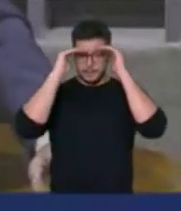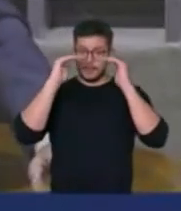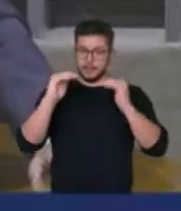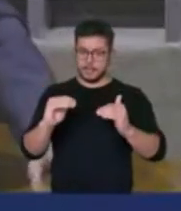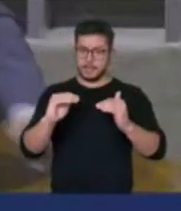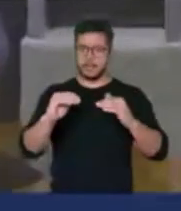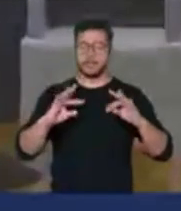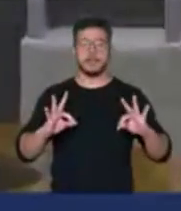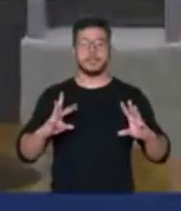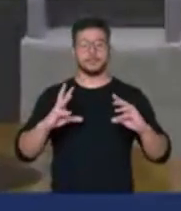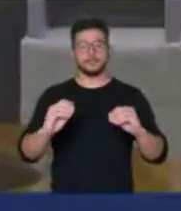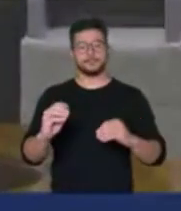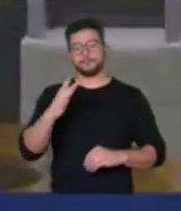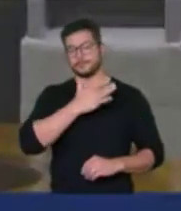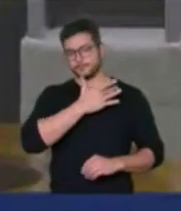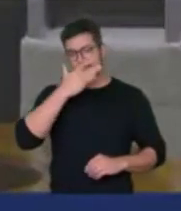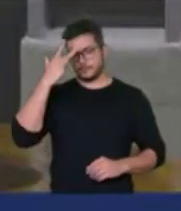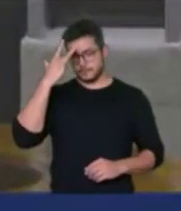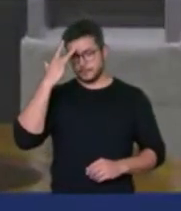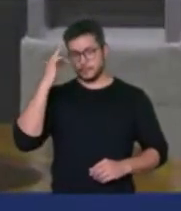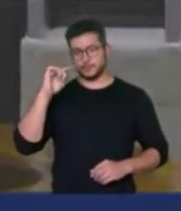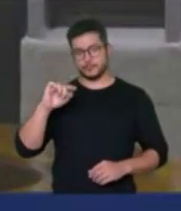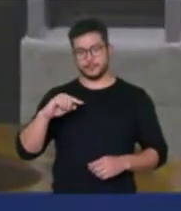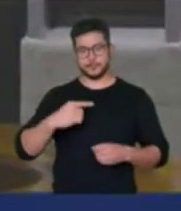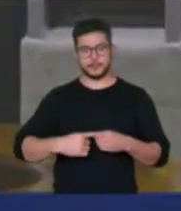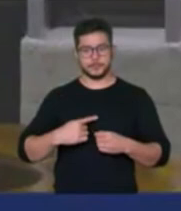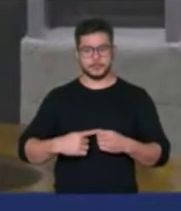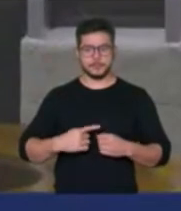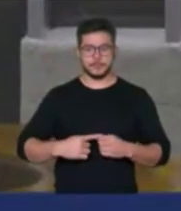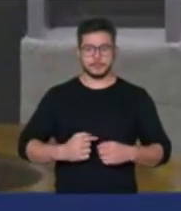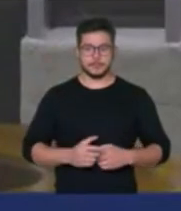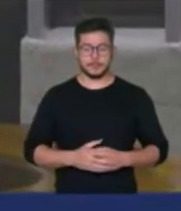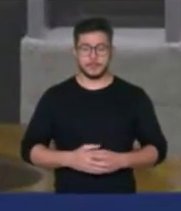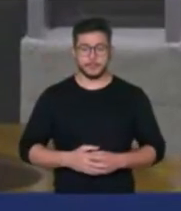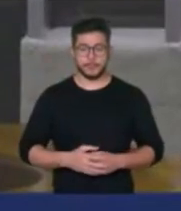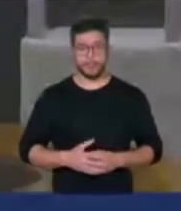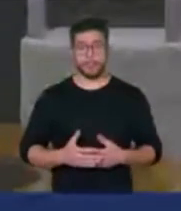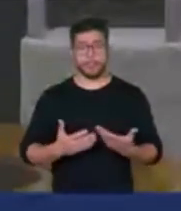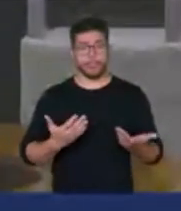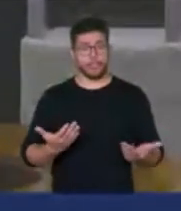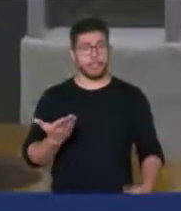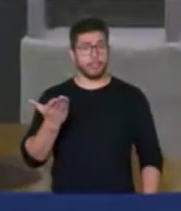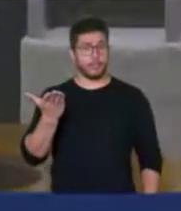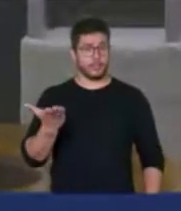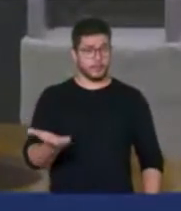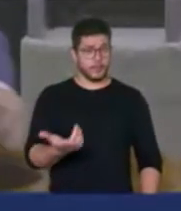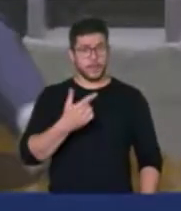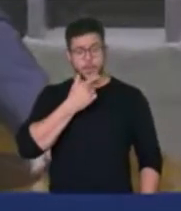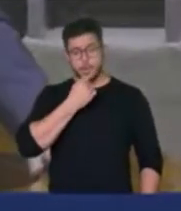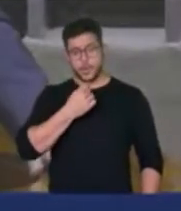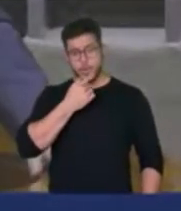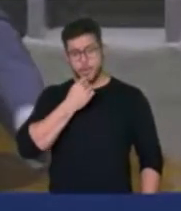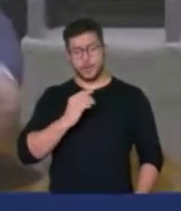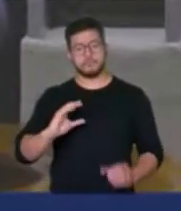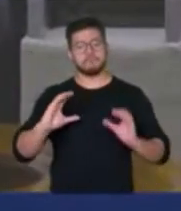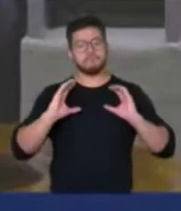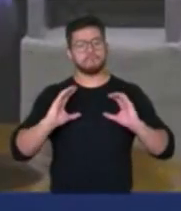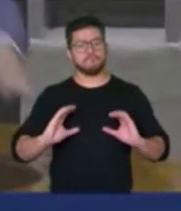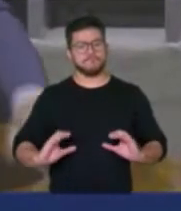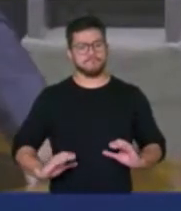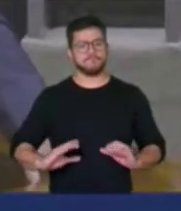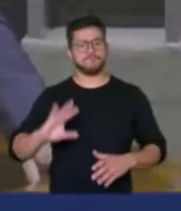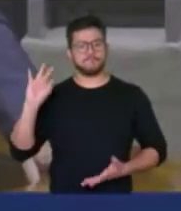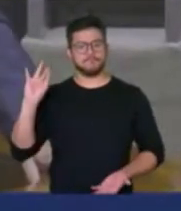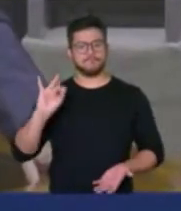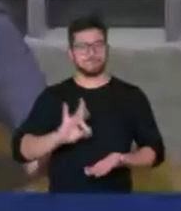os cidadãos e cidadãs da sua cidade. E essa pessoa, que era um cidadão real, um